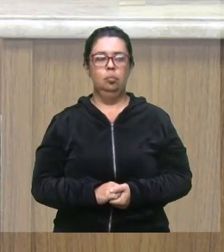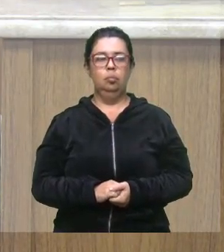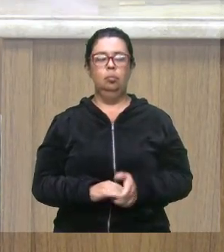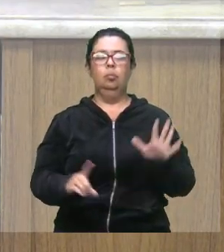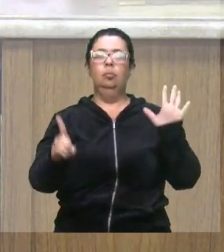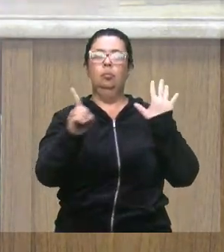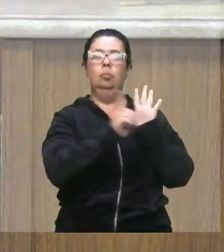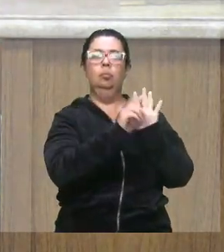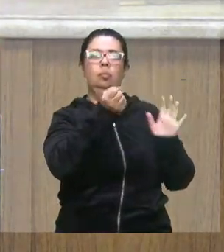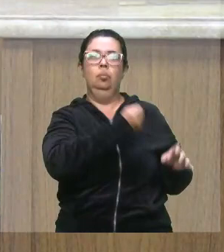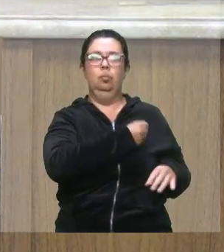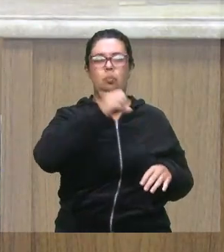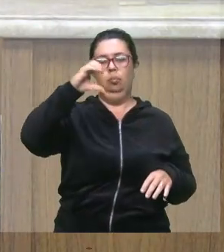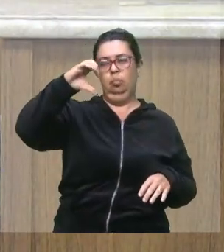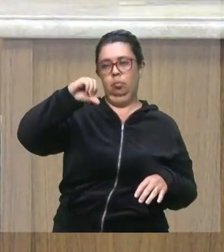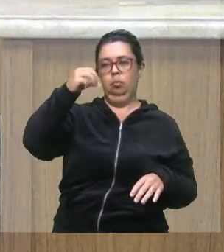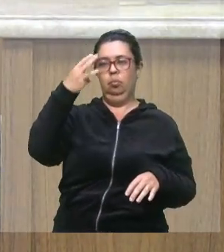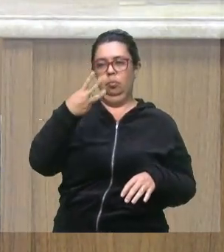Decreto número